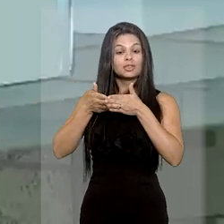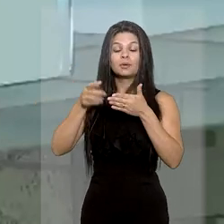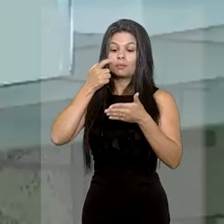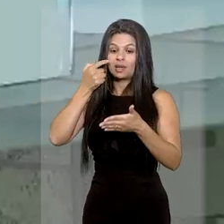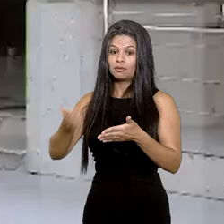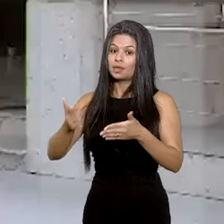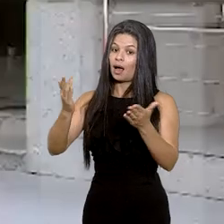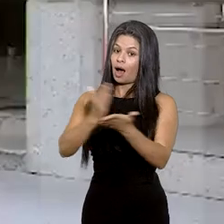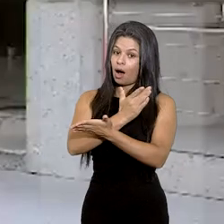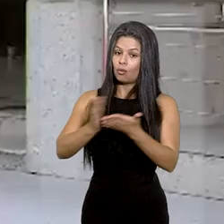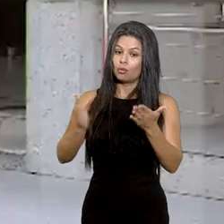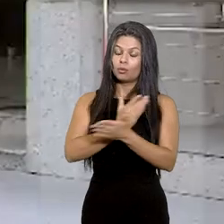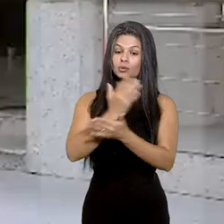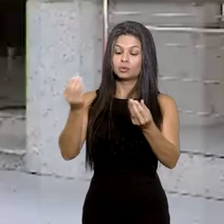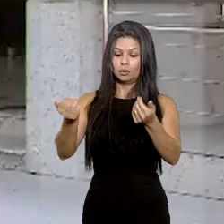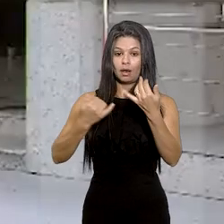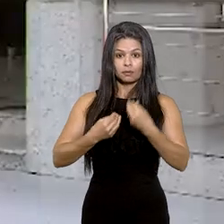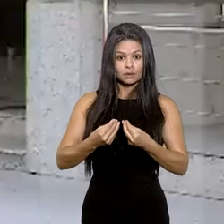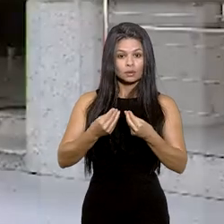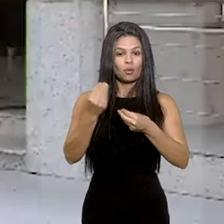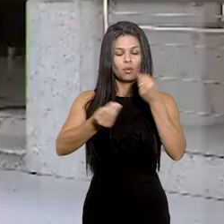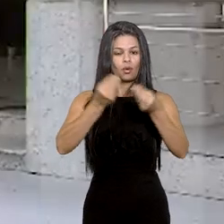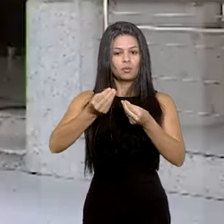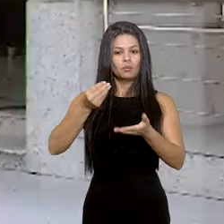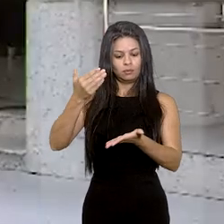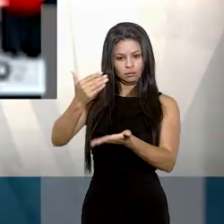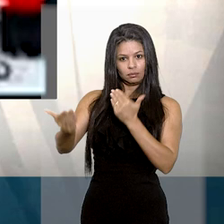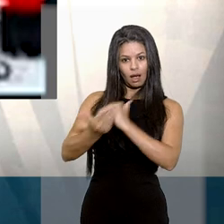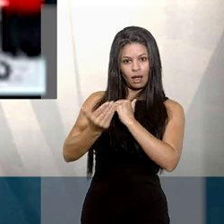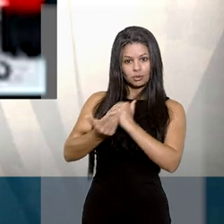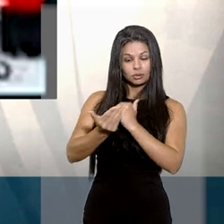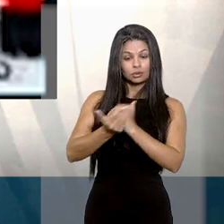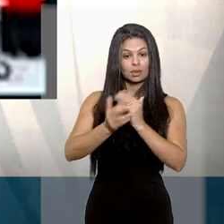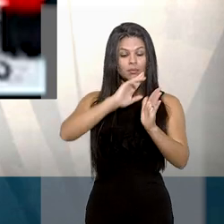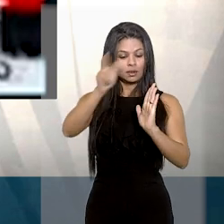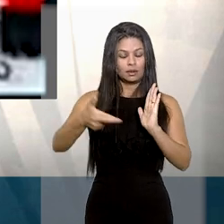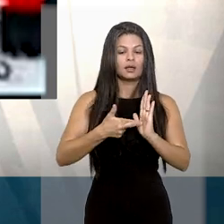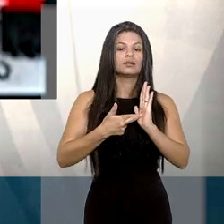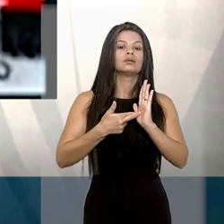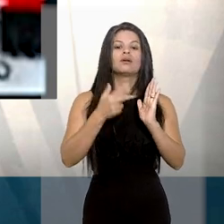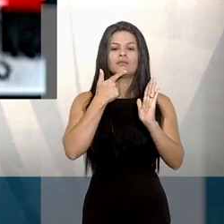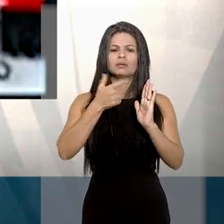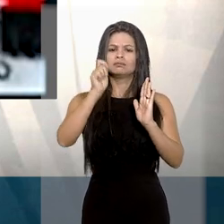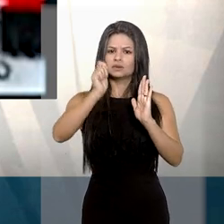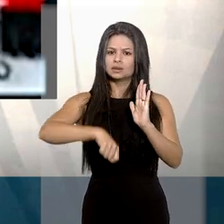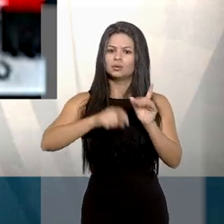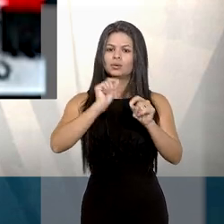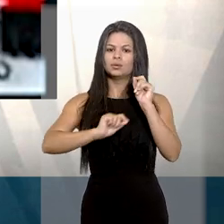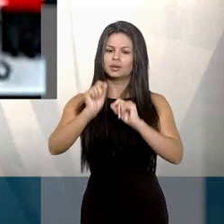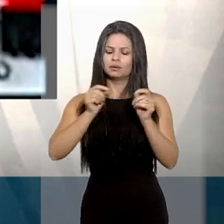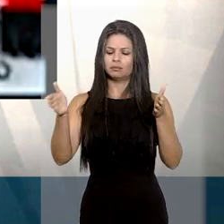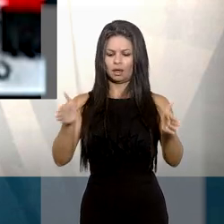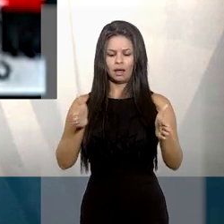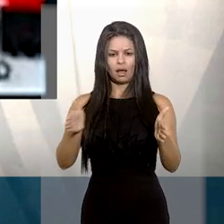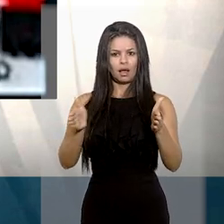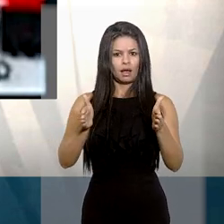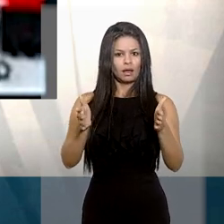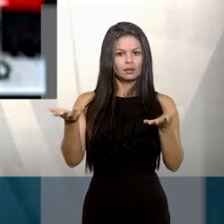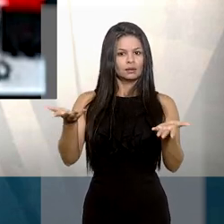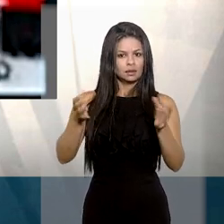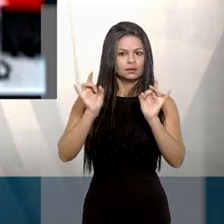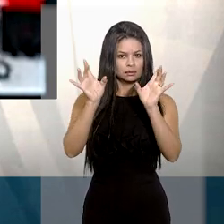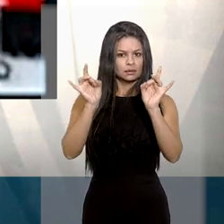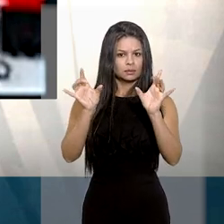informações sobre eles em acordo de colaboração premiada a relatora afirmou que em se tratando de colaboração premiada que